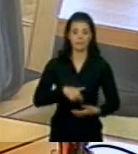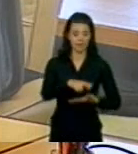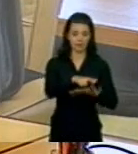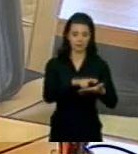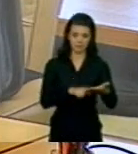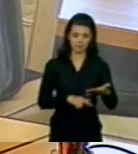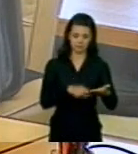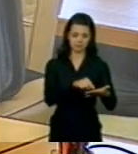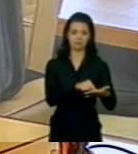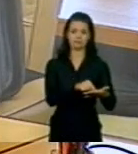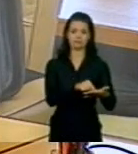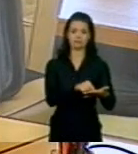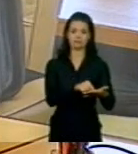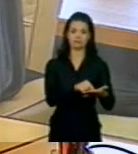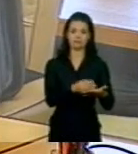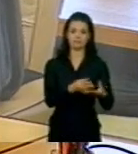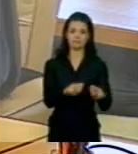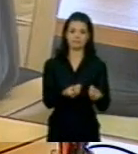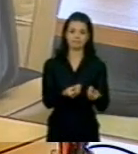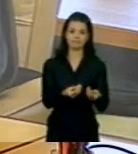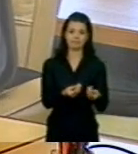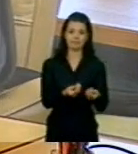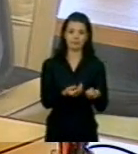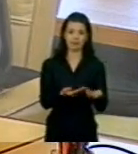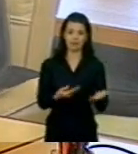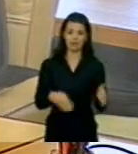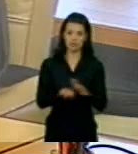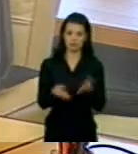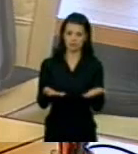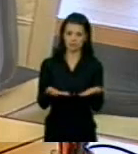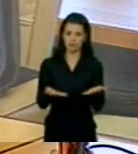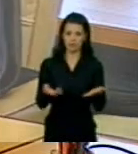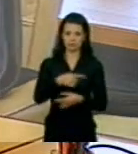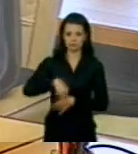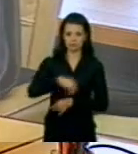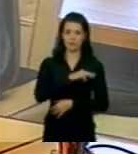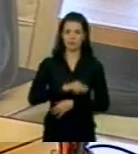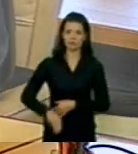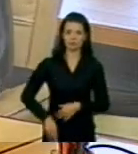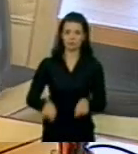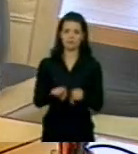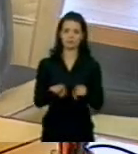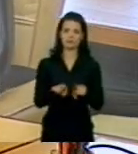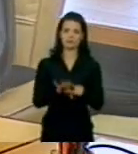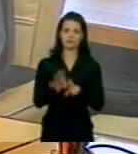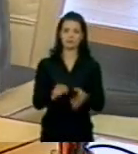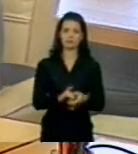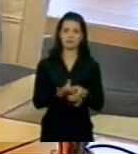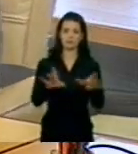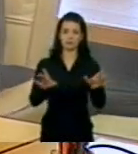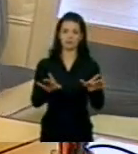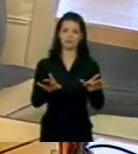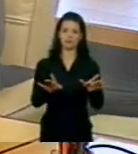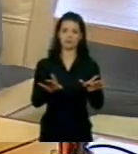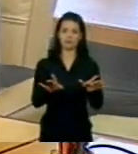além de ter feito chegar às mãos de Vossas Excelências, ele também já se encontrou disponível no